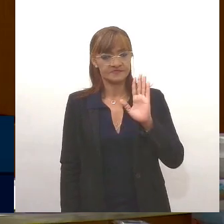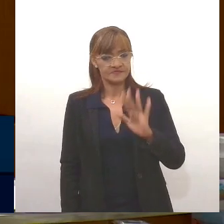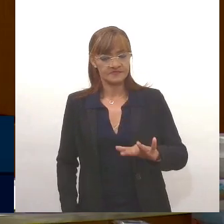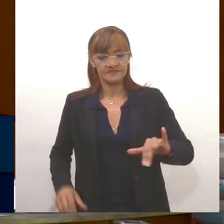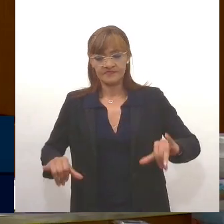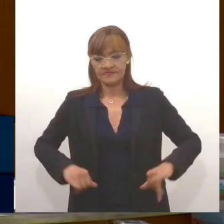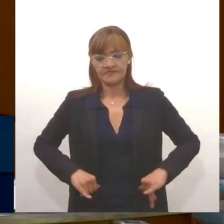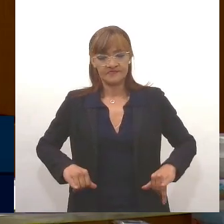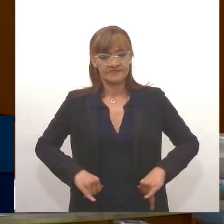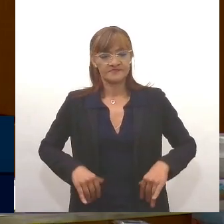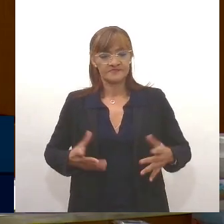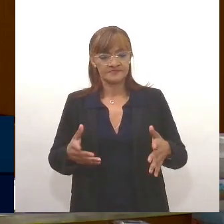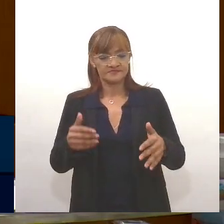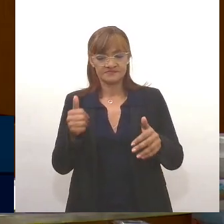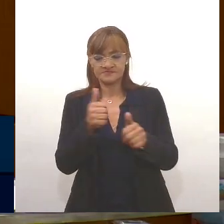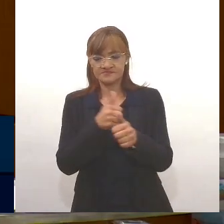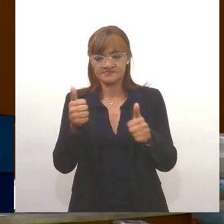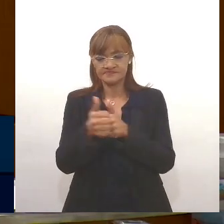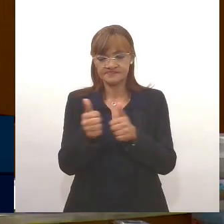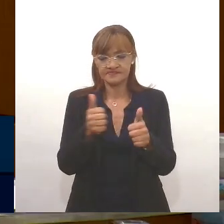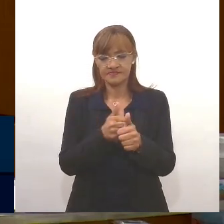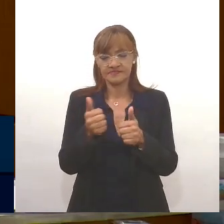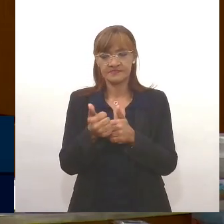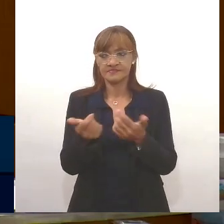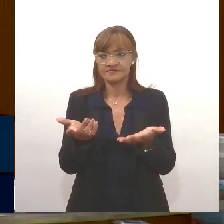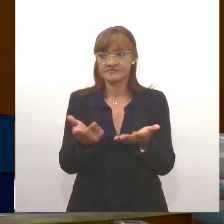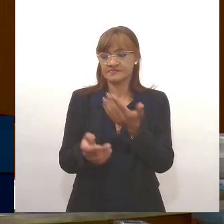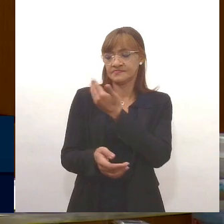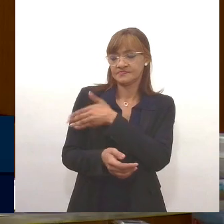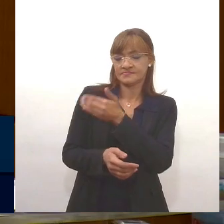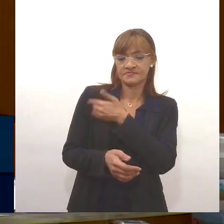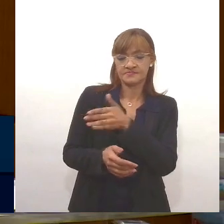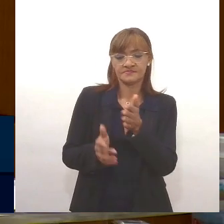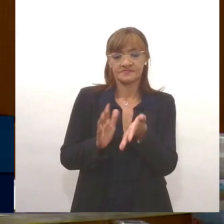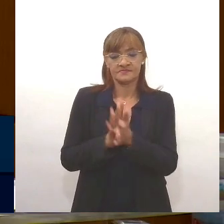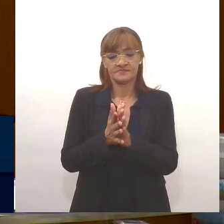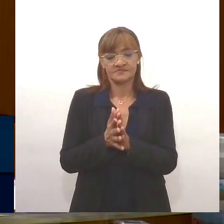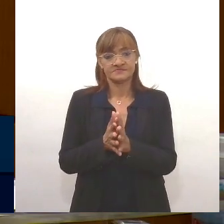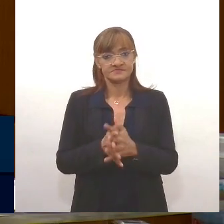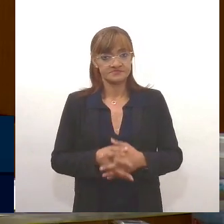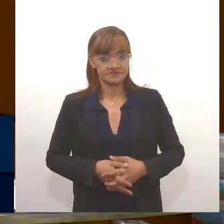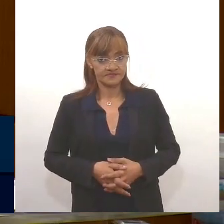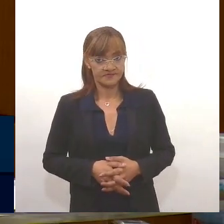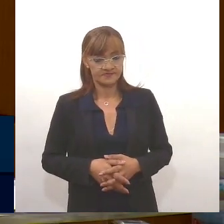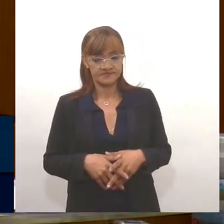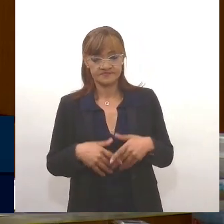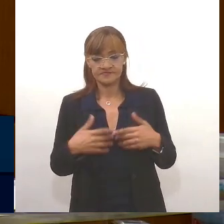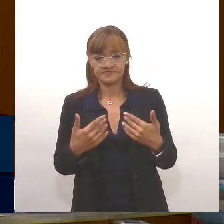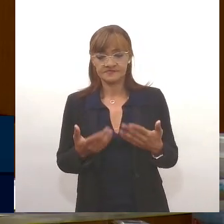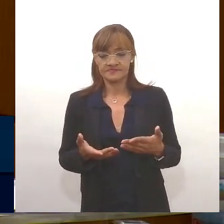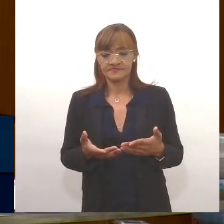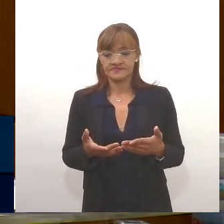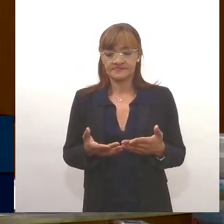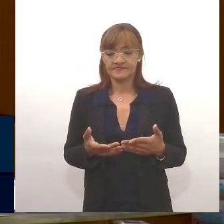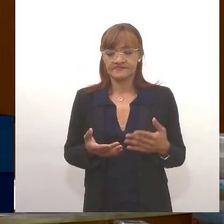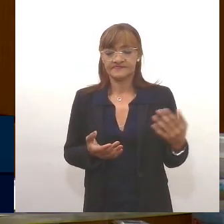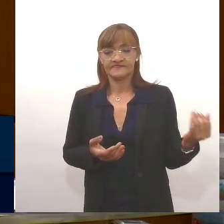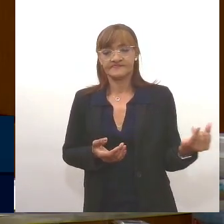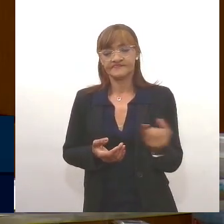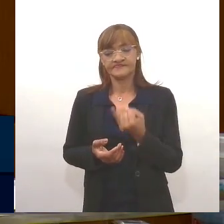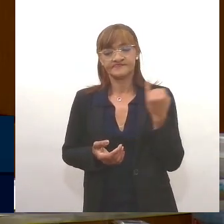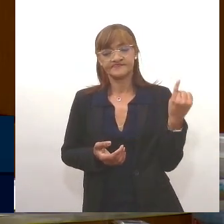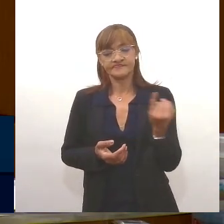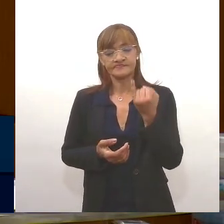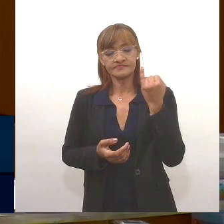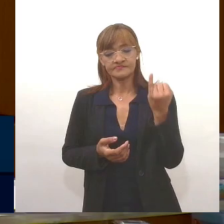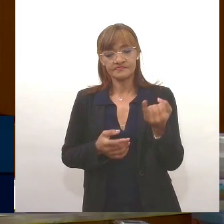de preconceito e discriminação em casos como esses é muito importante né também a